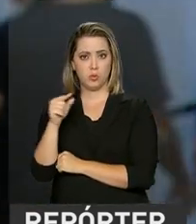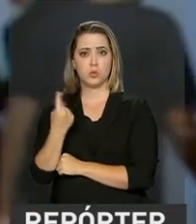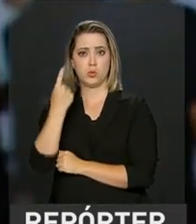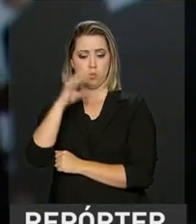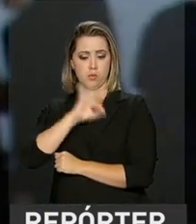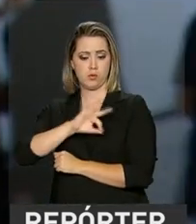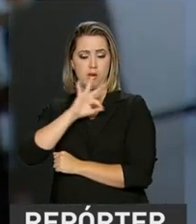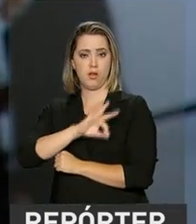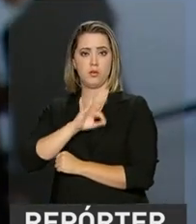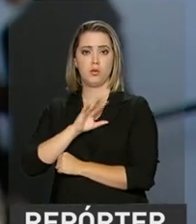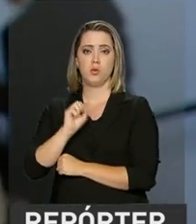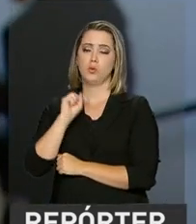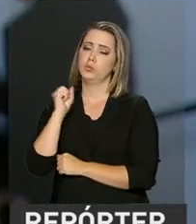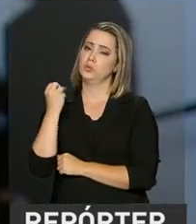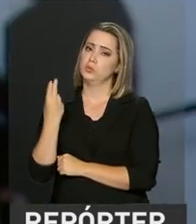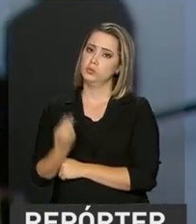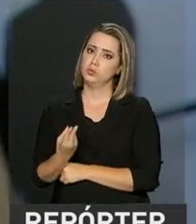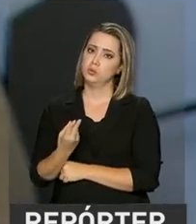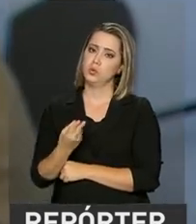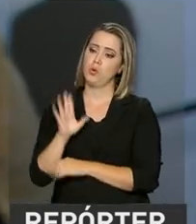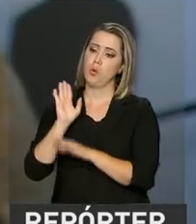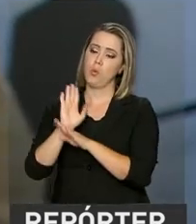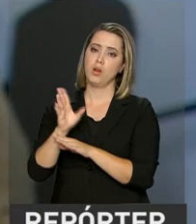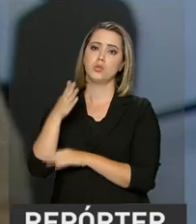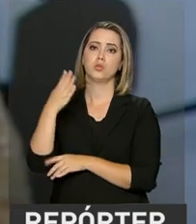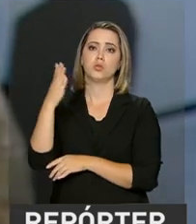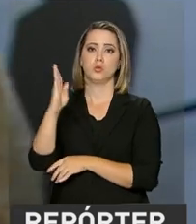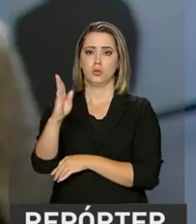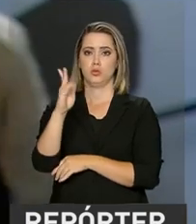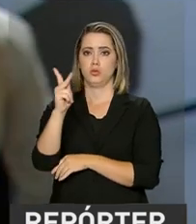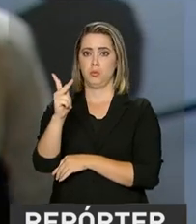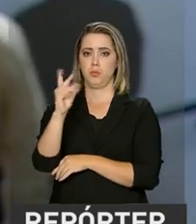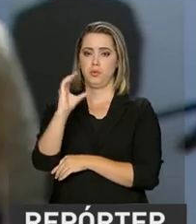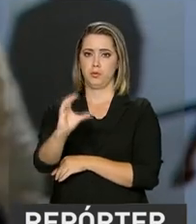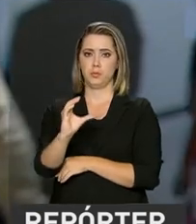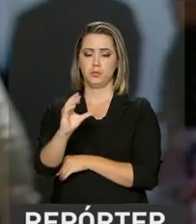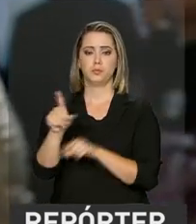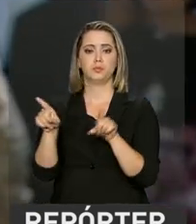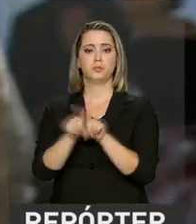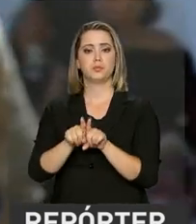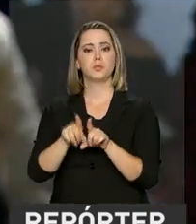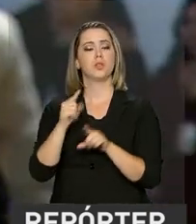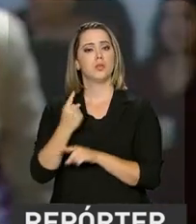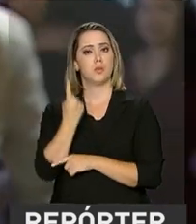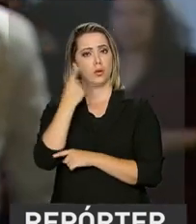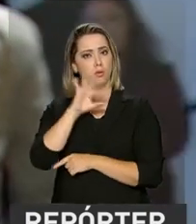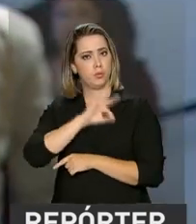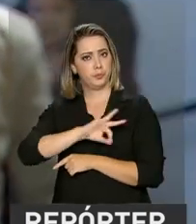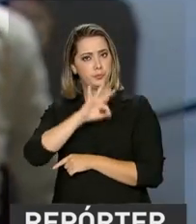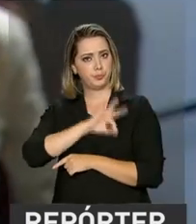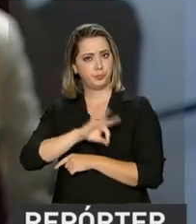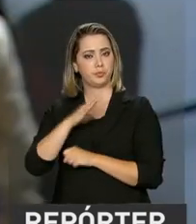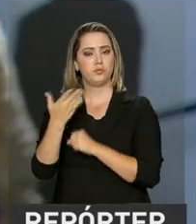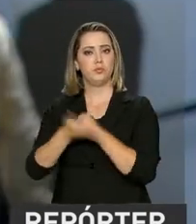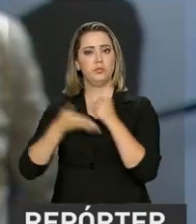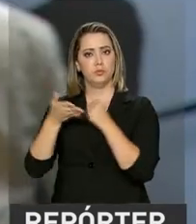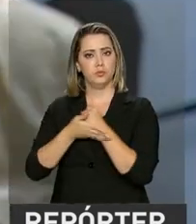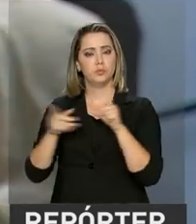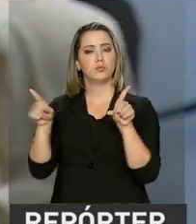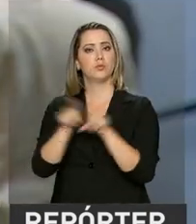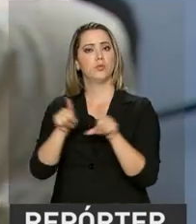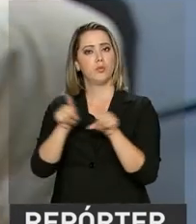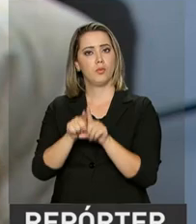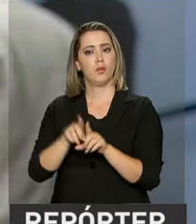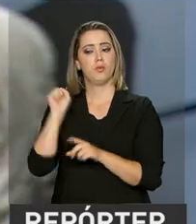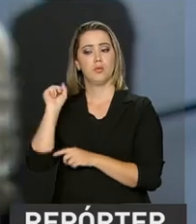mínimo, o benefício de prestação continuada também, no mínimo, um salário mínimo, a aposentadoria